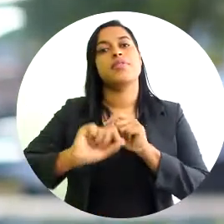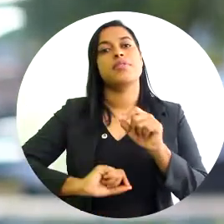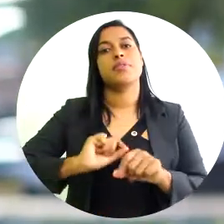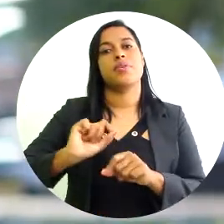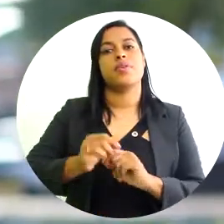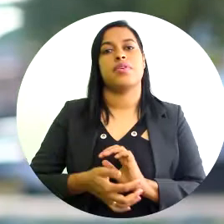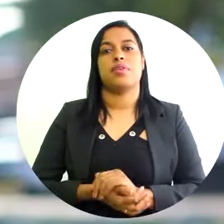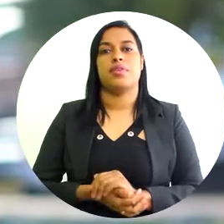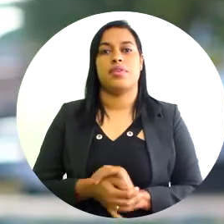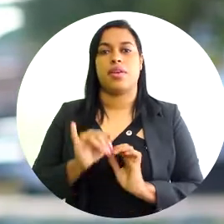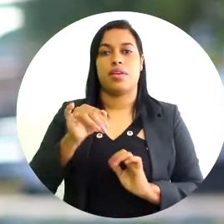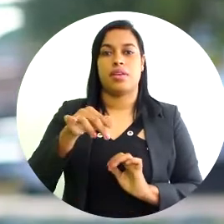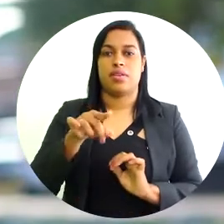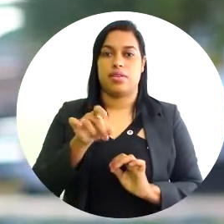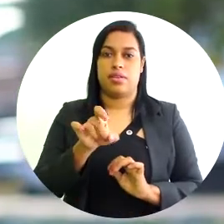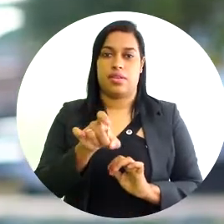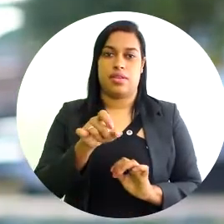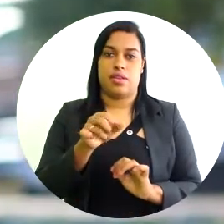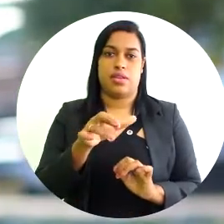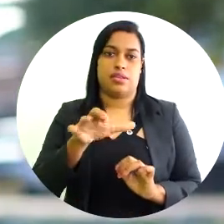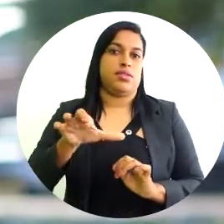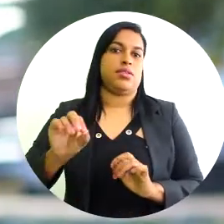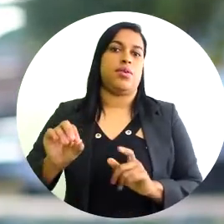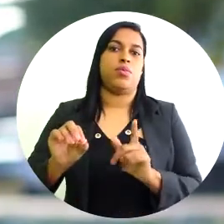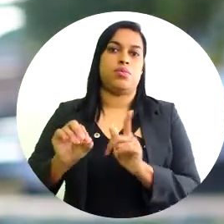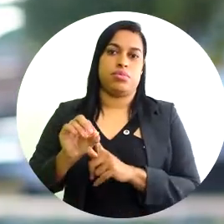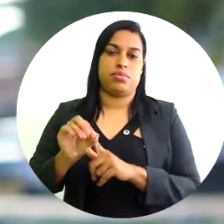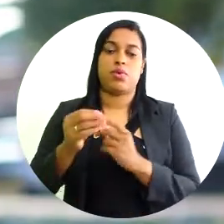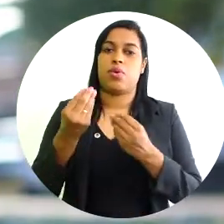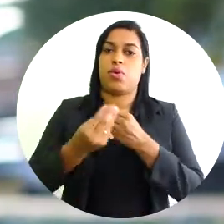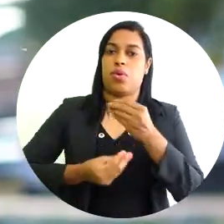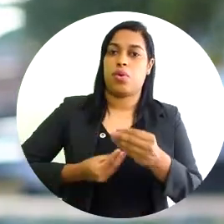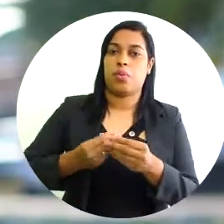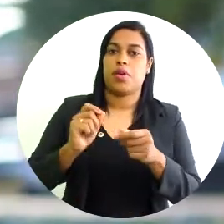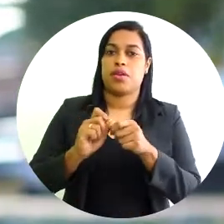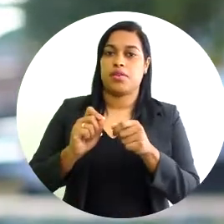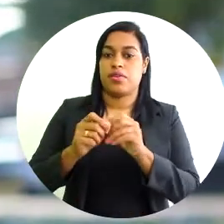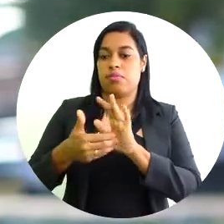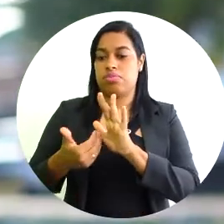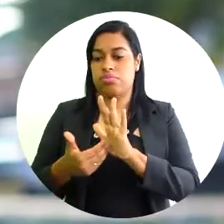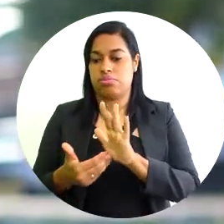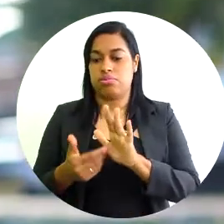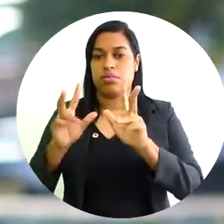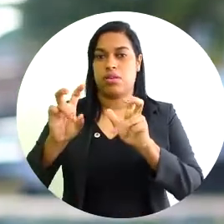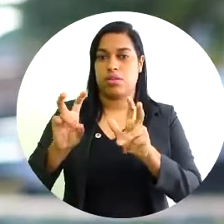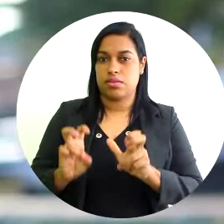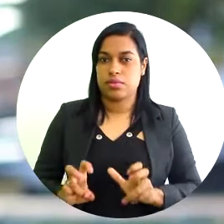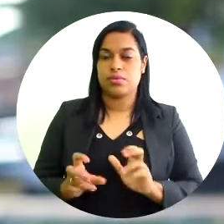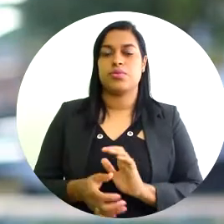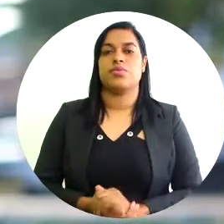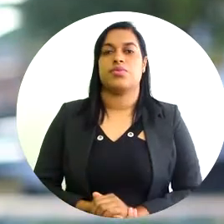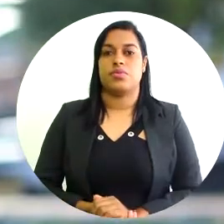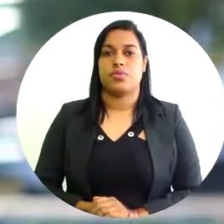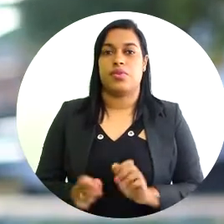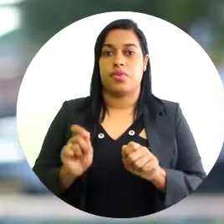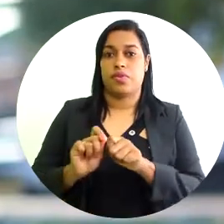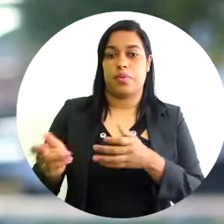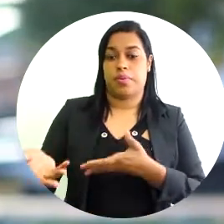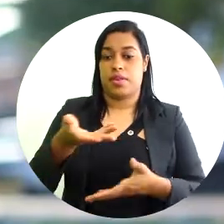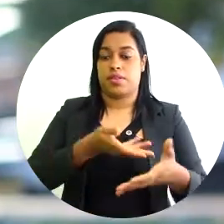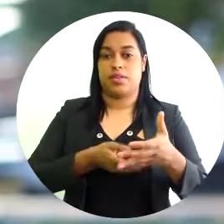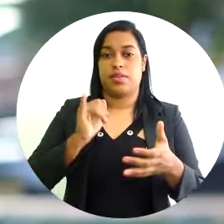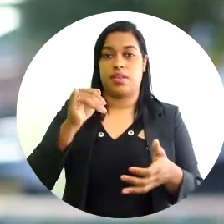fazer a indexação, a fazer como é que a gente vai fazer a extração dos assuntos e dos termos que vão fazer parte